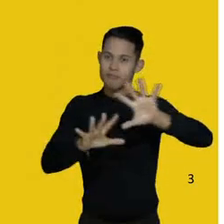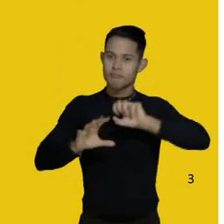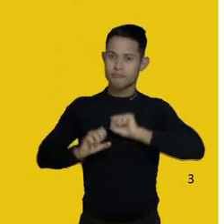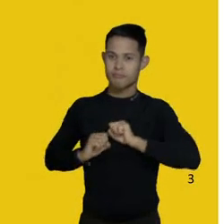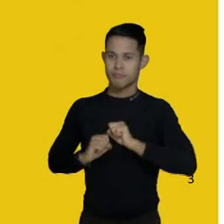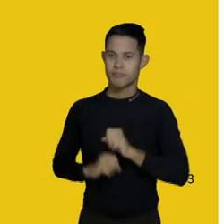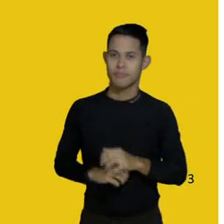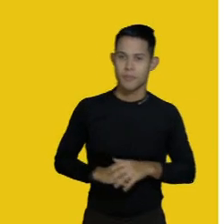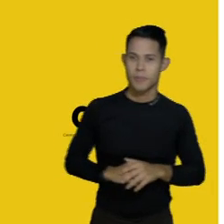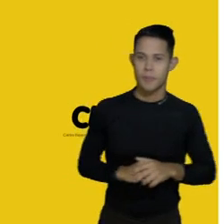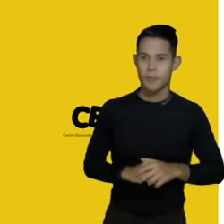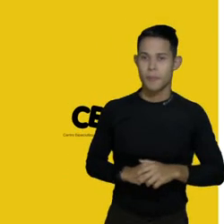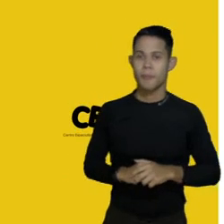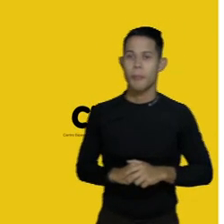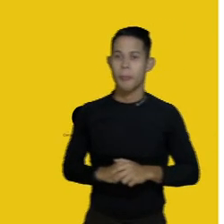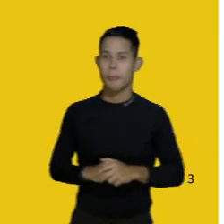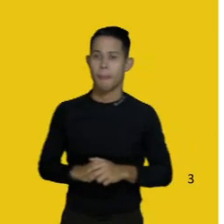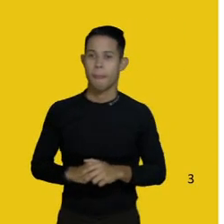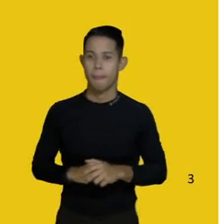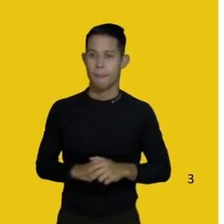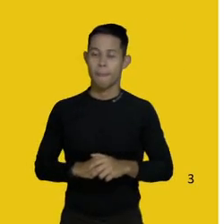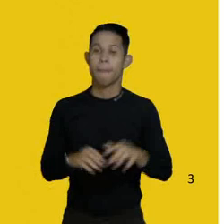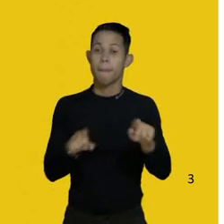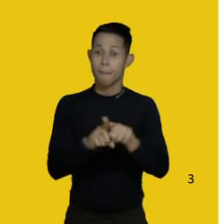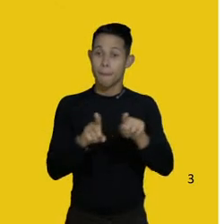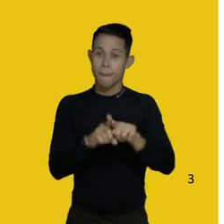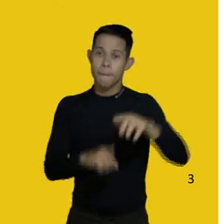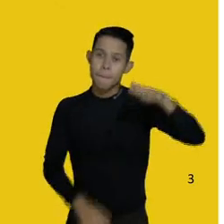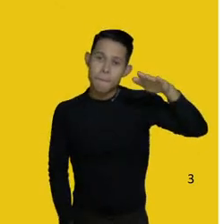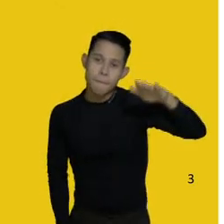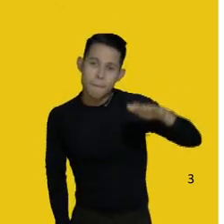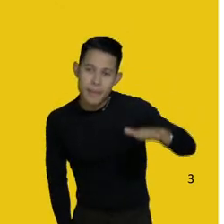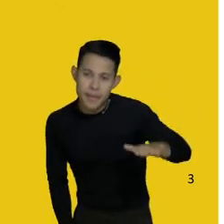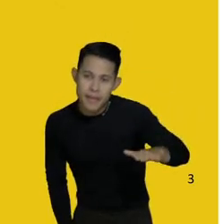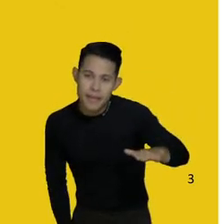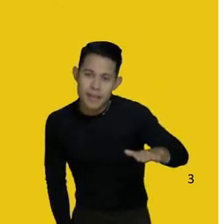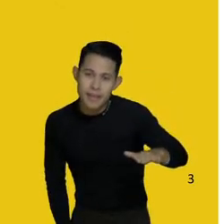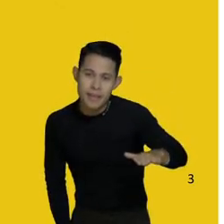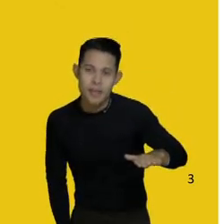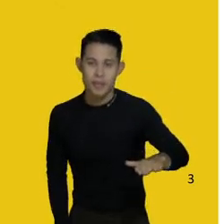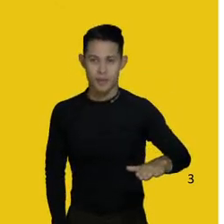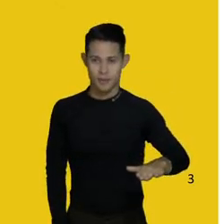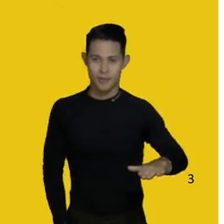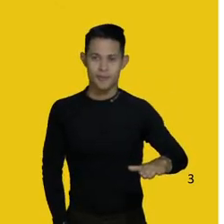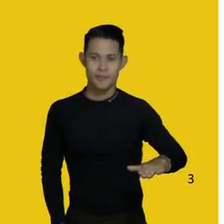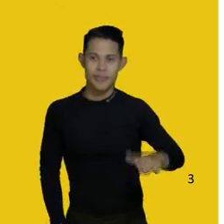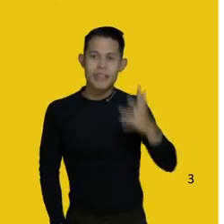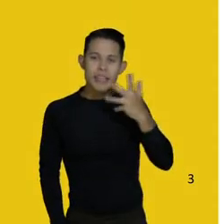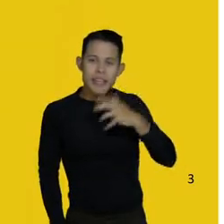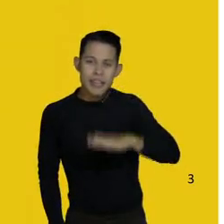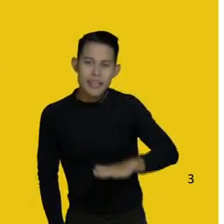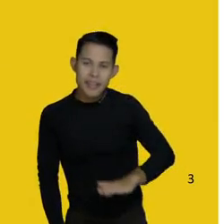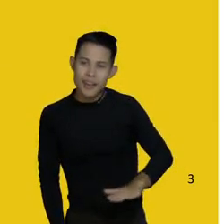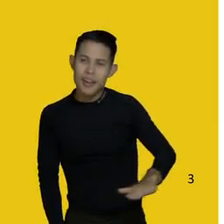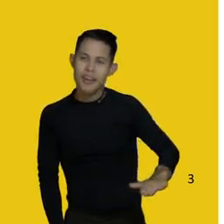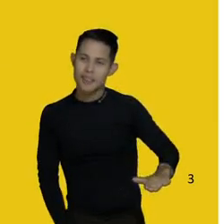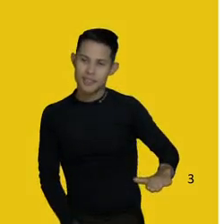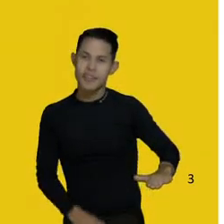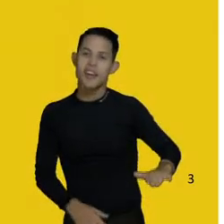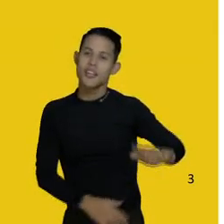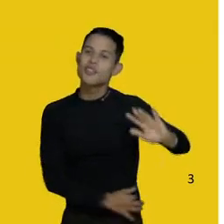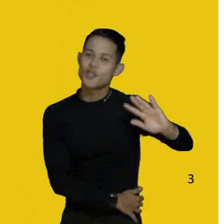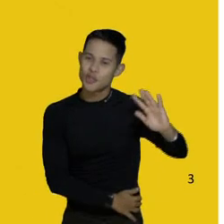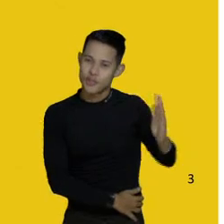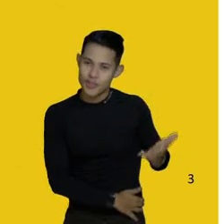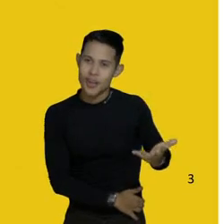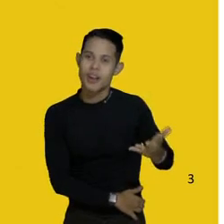aquisição E desde pequenininho não adianta ser assim o processo de de leitura escrita né então desde pequenininho você tem que